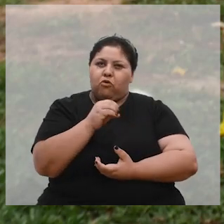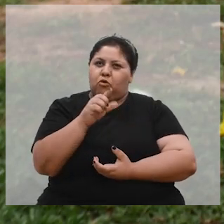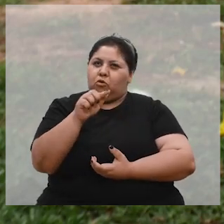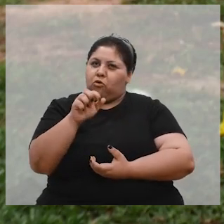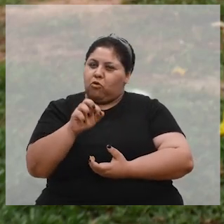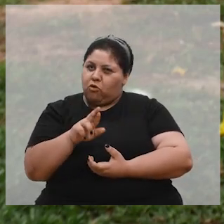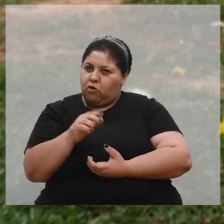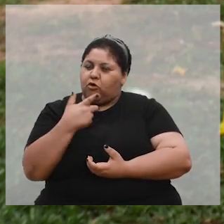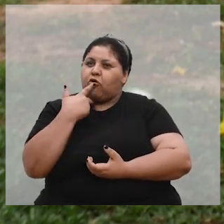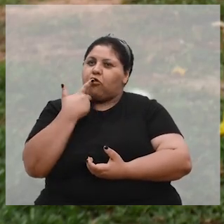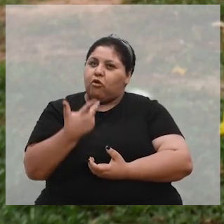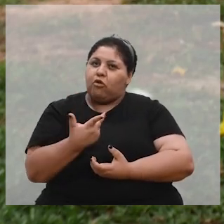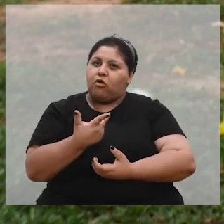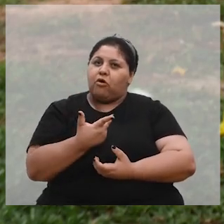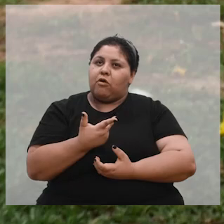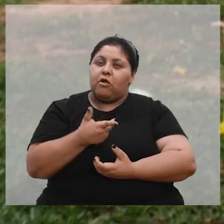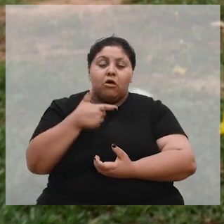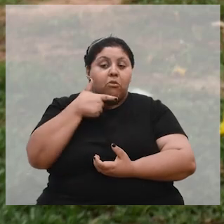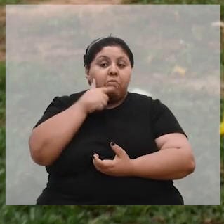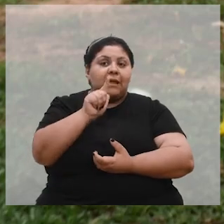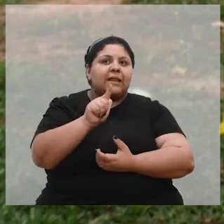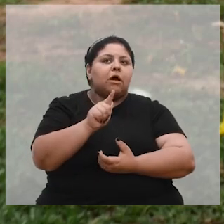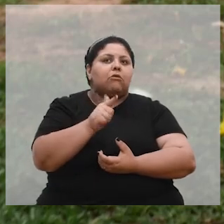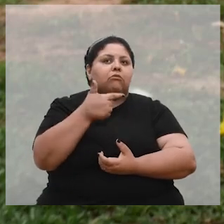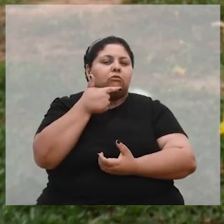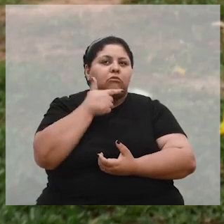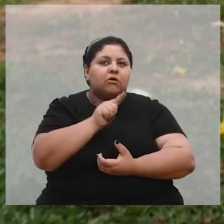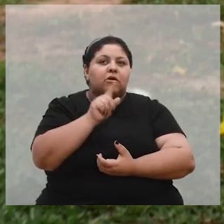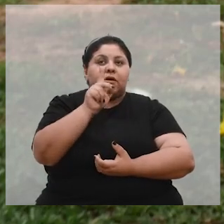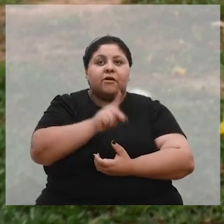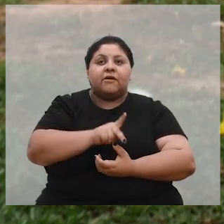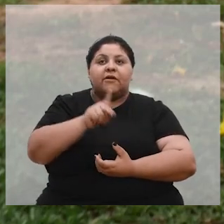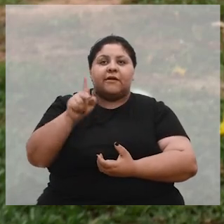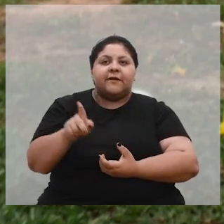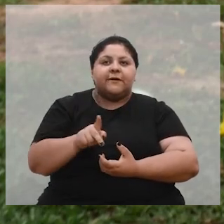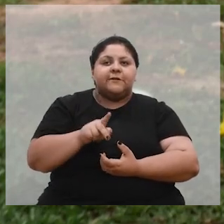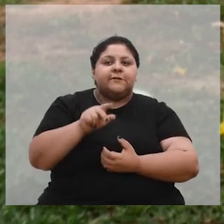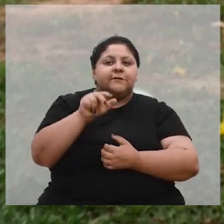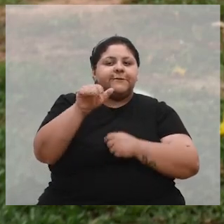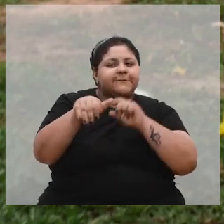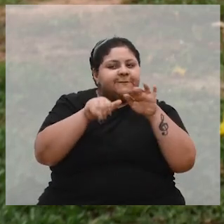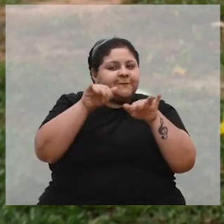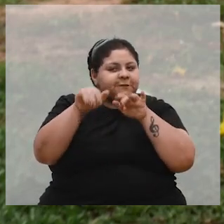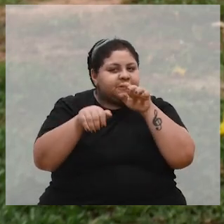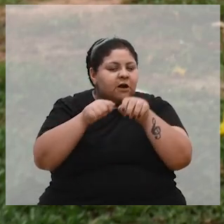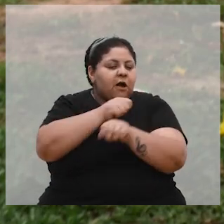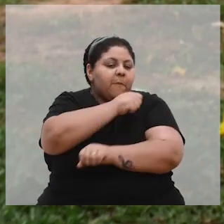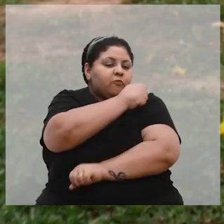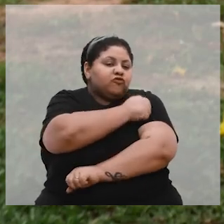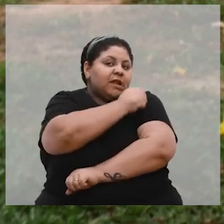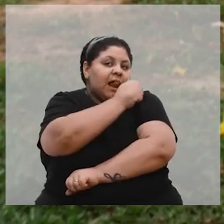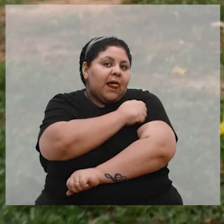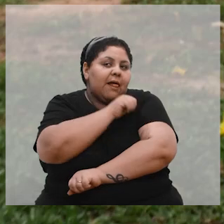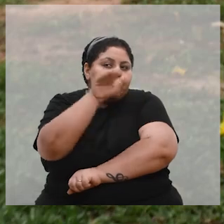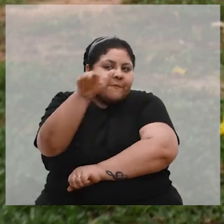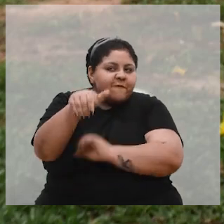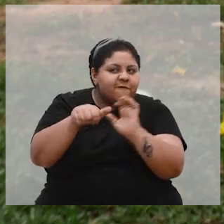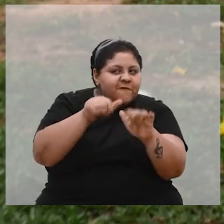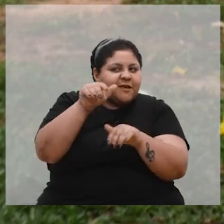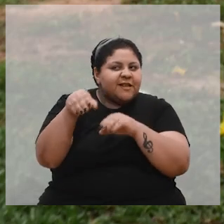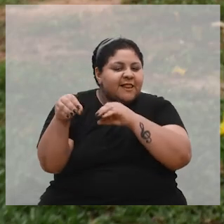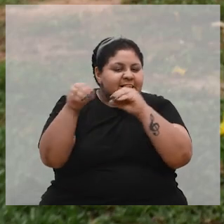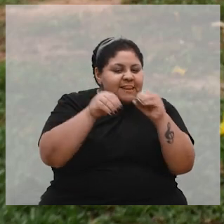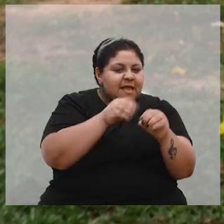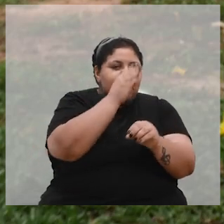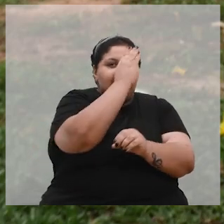como o Roger falou, na conquista, né, que o professor seduz os alunos para virem